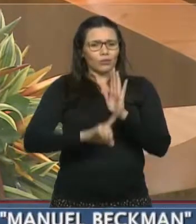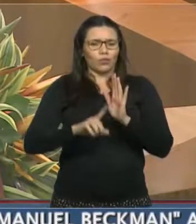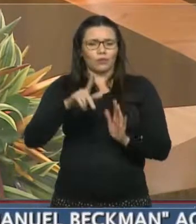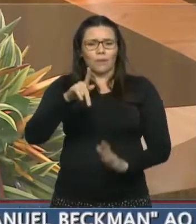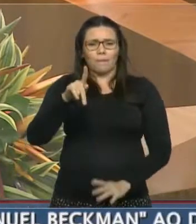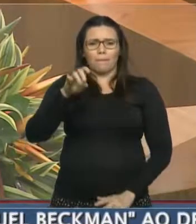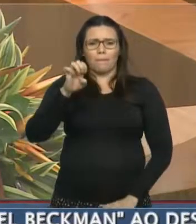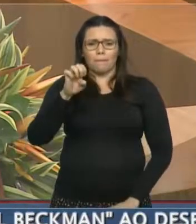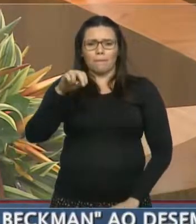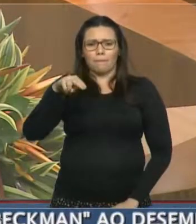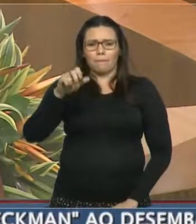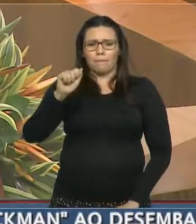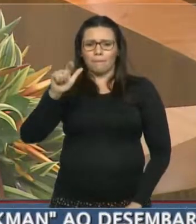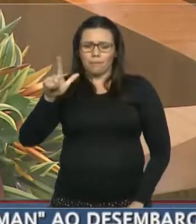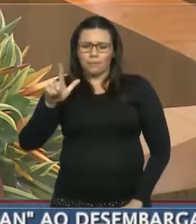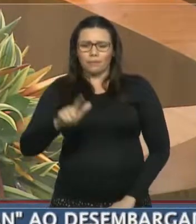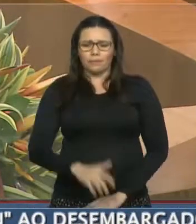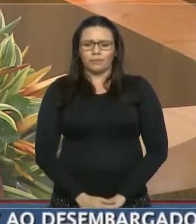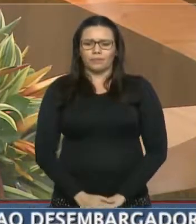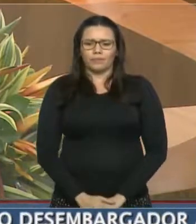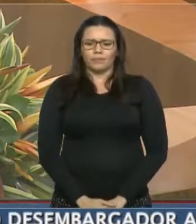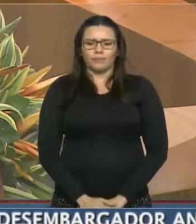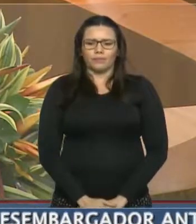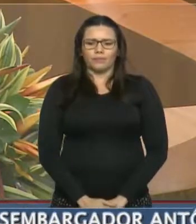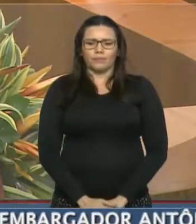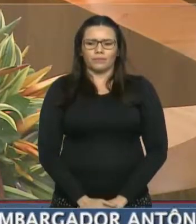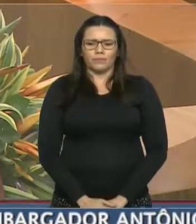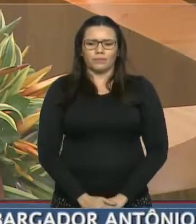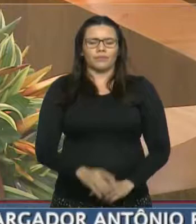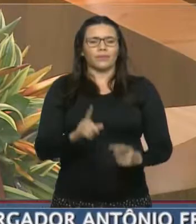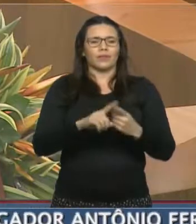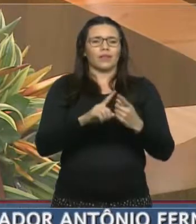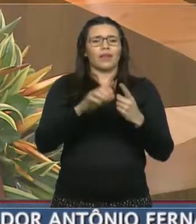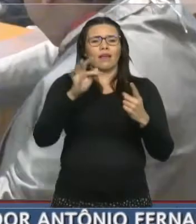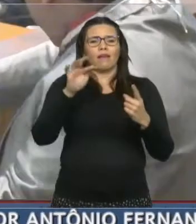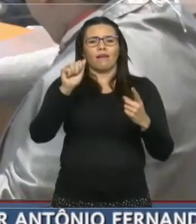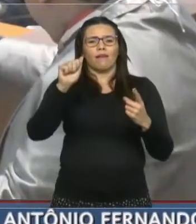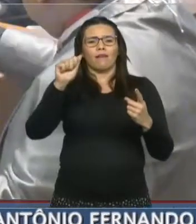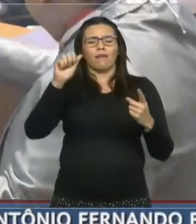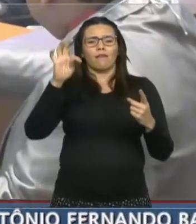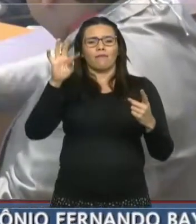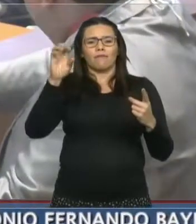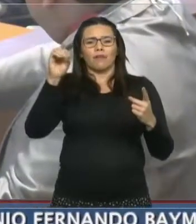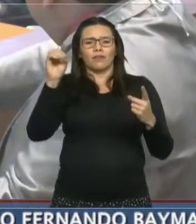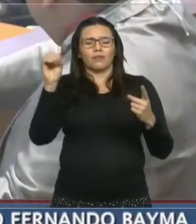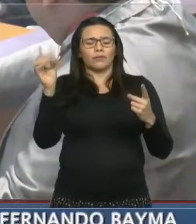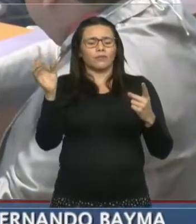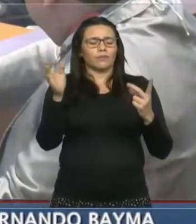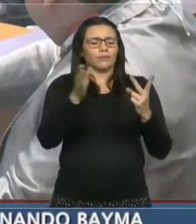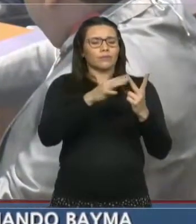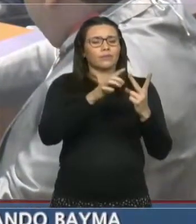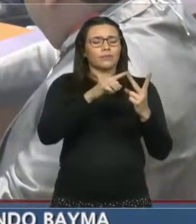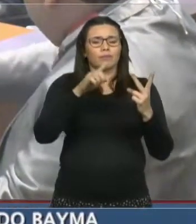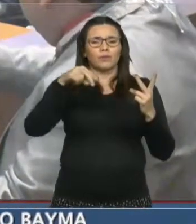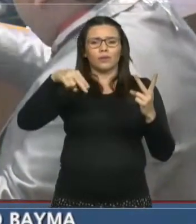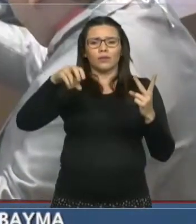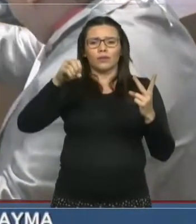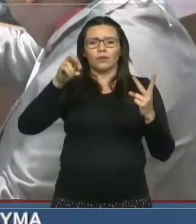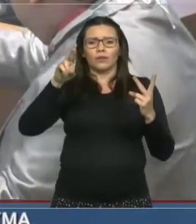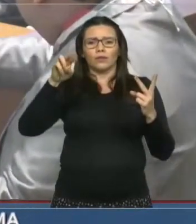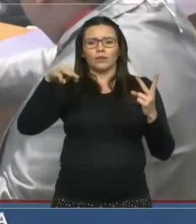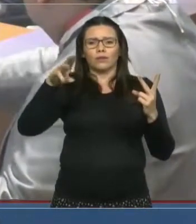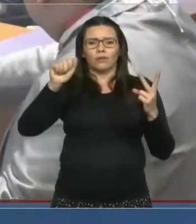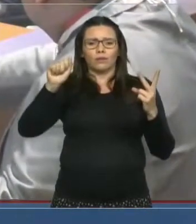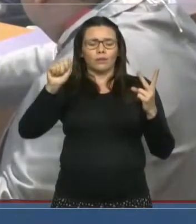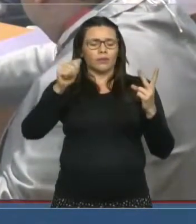prevalece apenas a fato, norma e bom senso. O bom senso aqui me recomenda a não